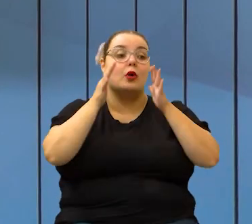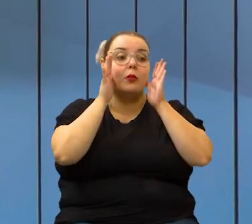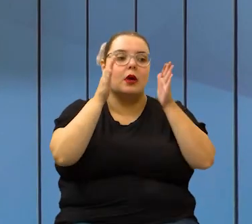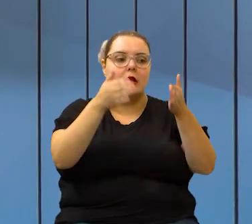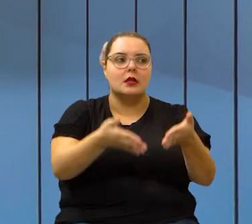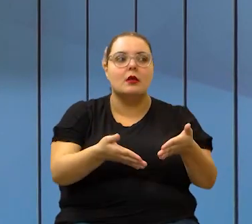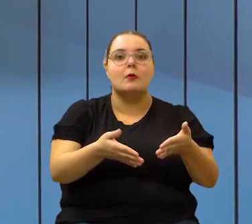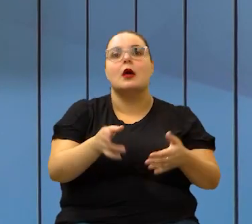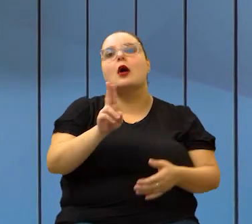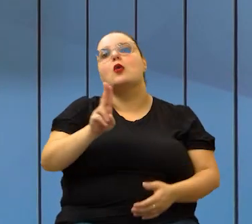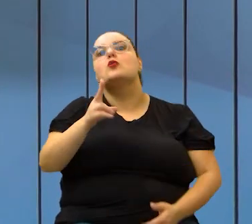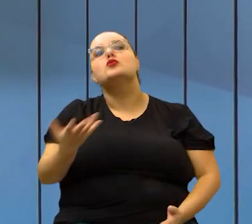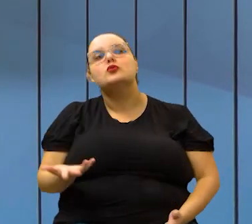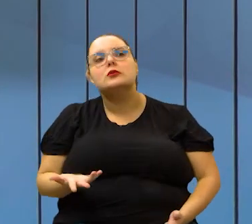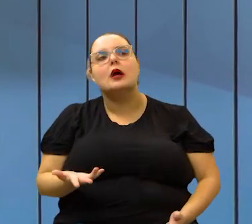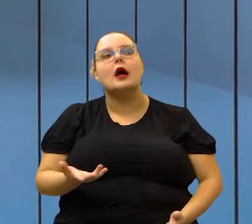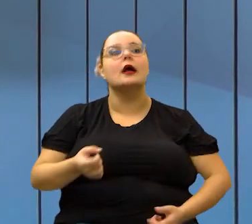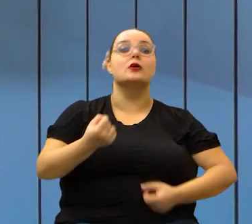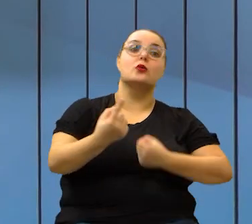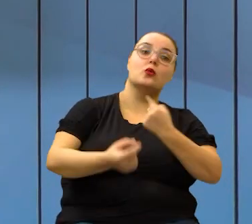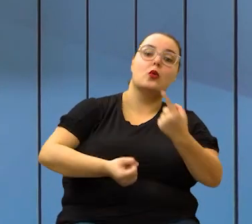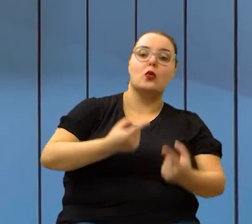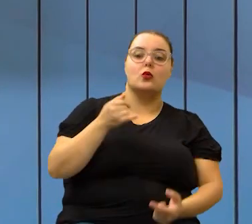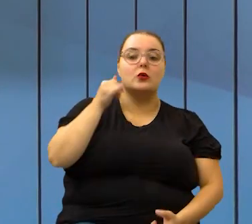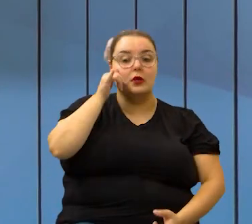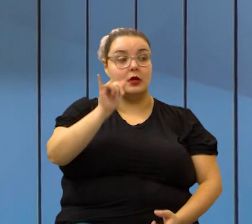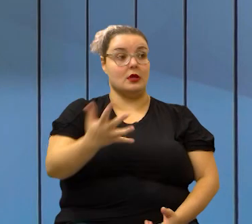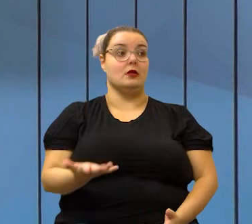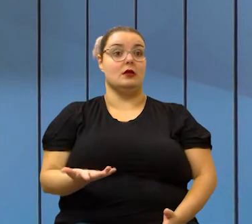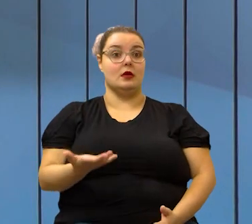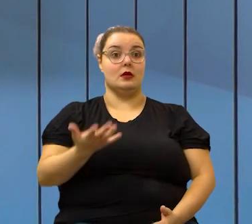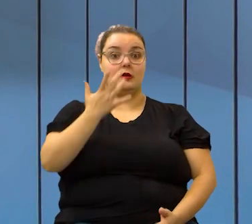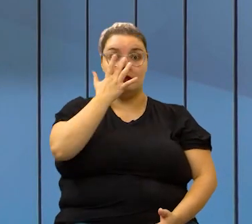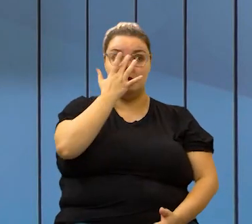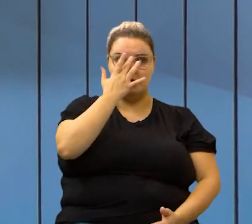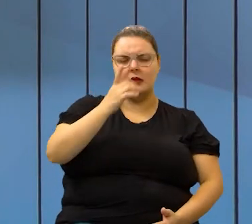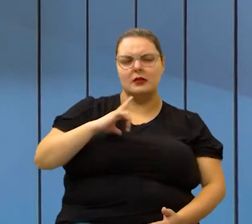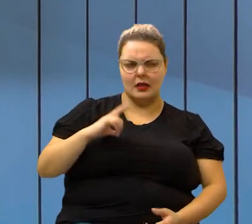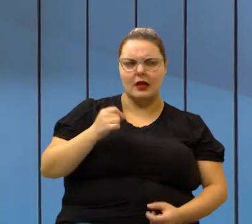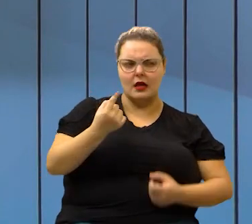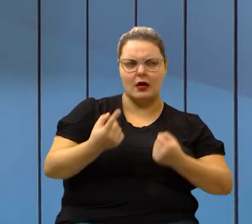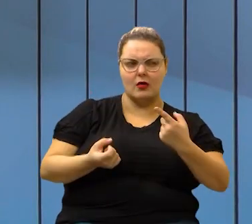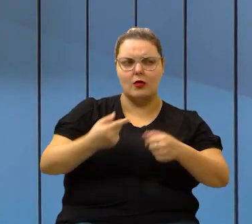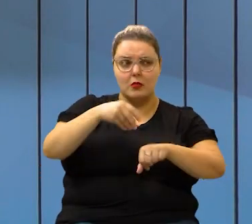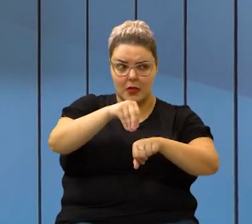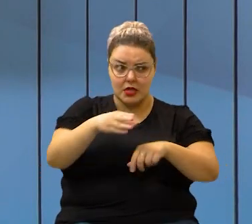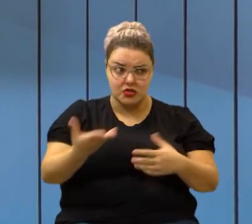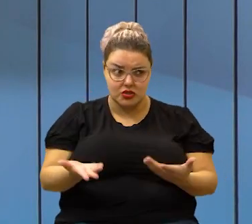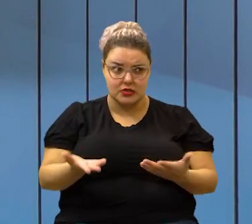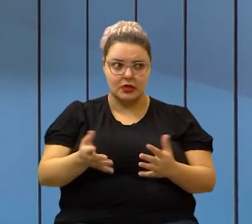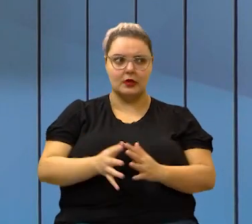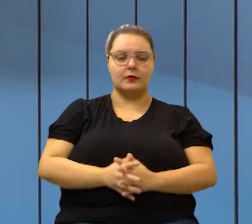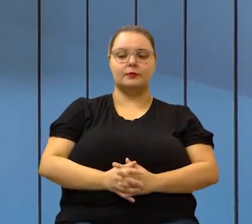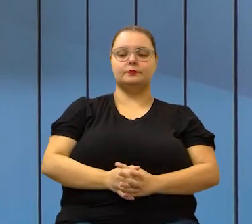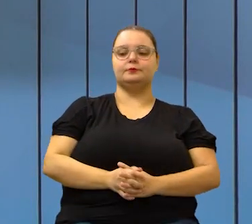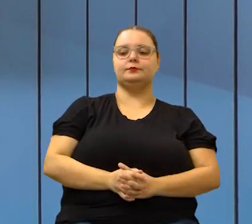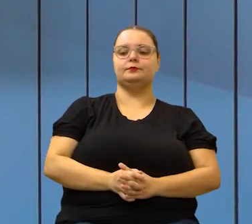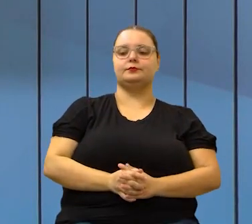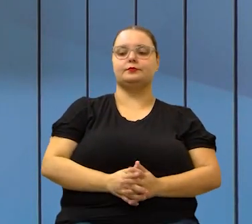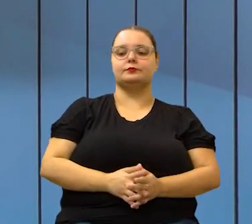uma atenção maior para esse produto, pensar, esse aqui talvez tenha uma hidratação maior. Tem alguma dica nesse sentido?